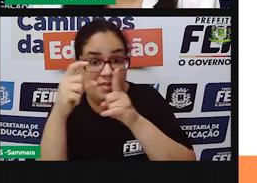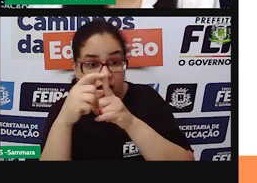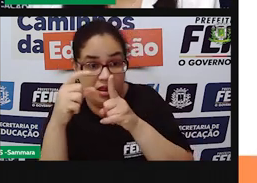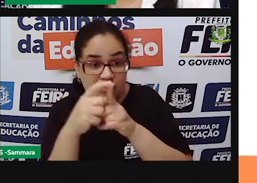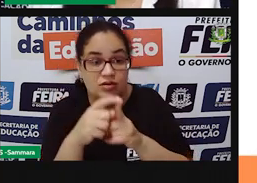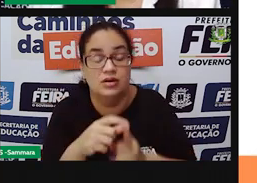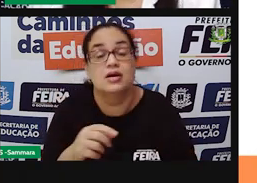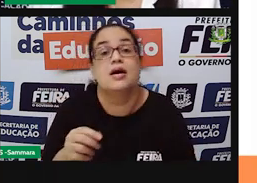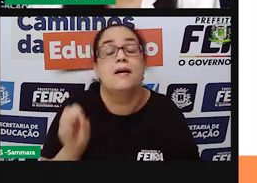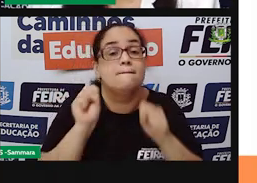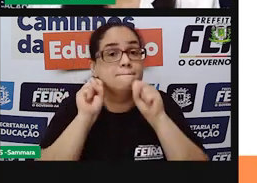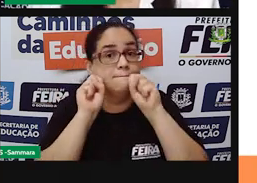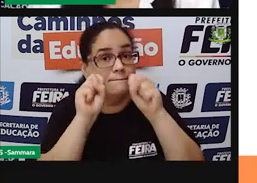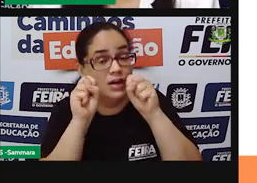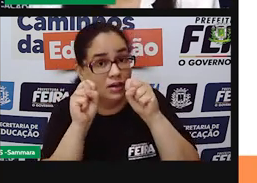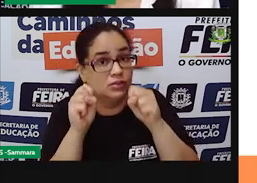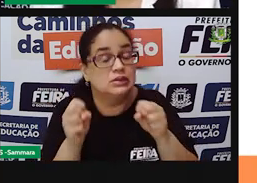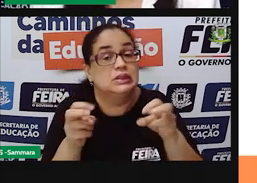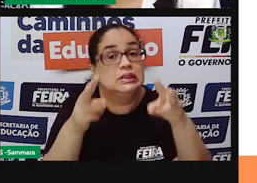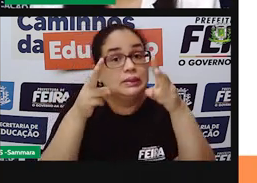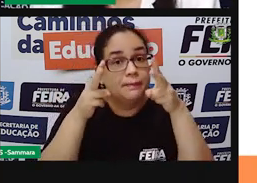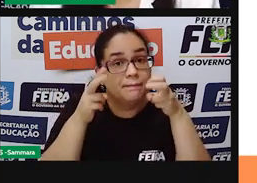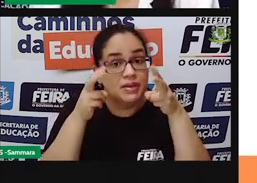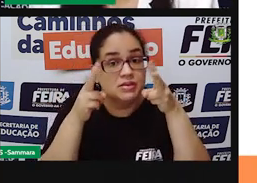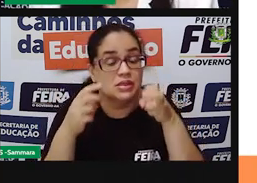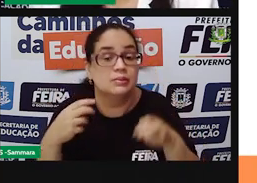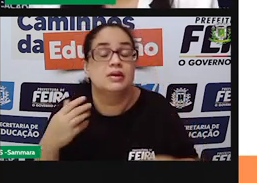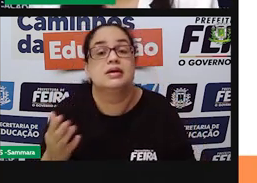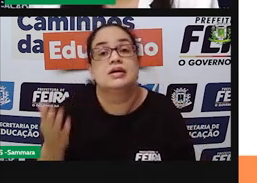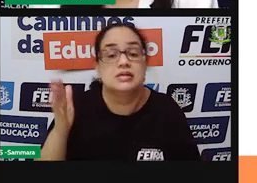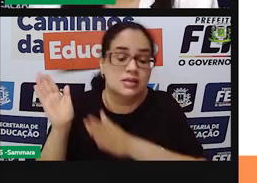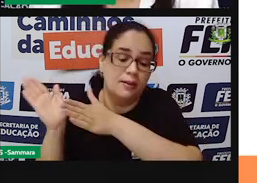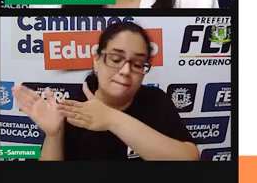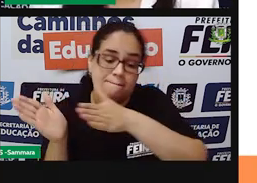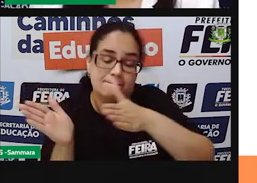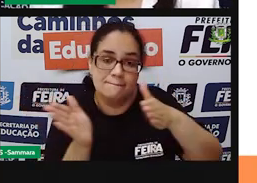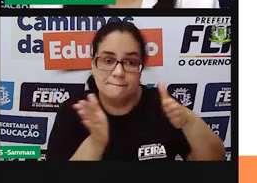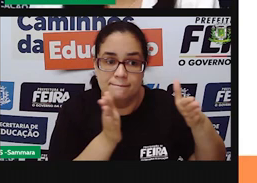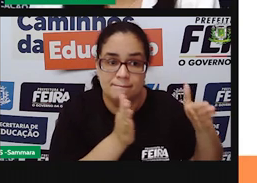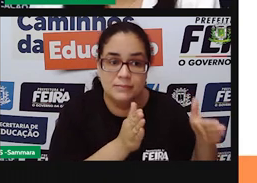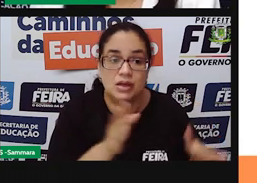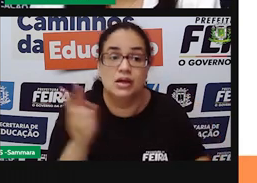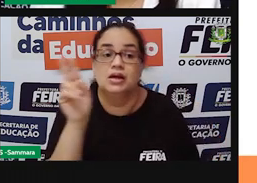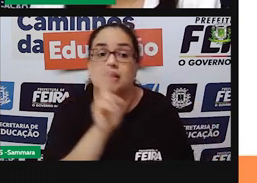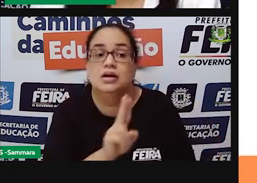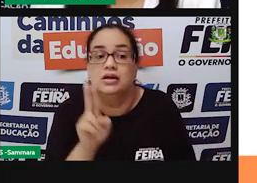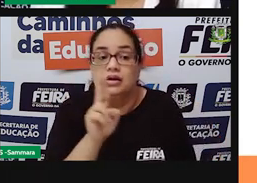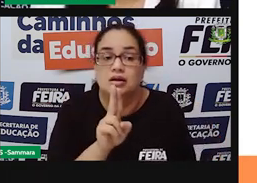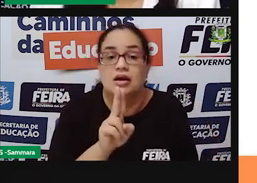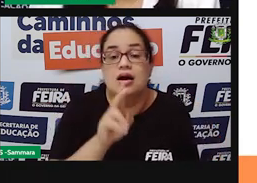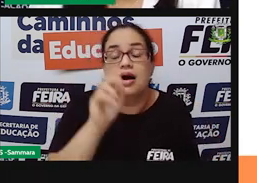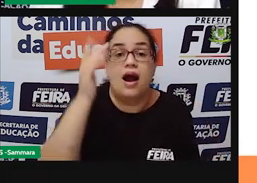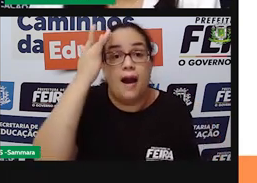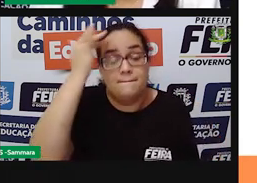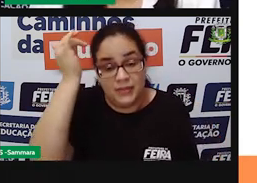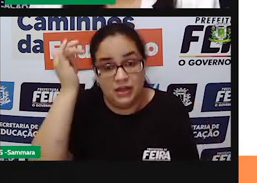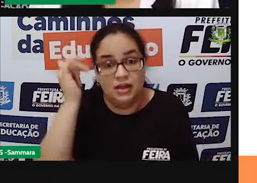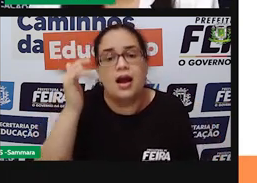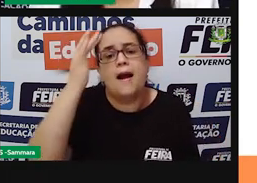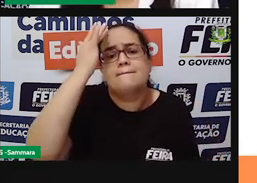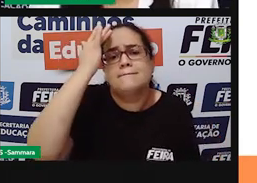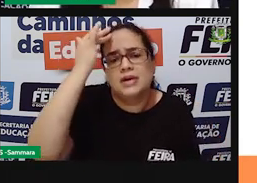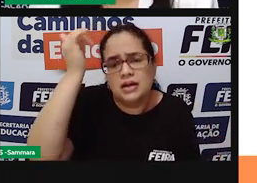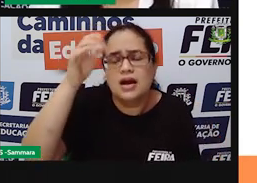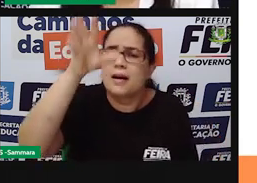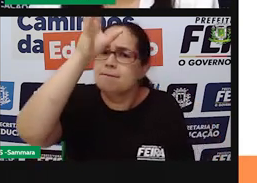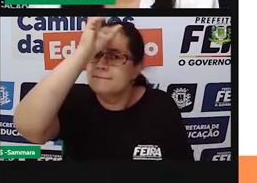ó, para poder identificar, não é, essa passagem do tempo. Então a Pró utilizou amanhã.